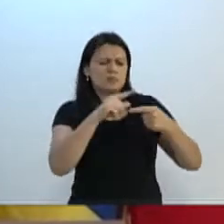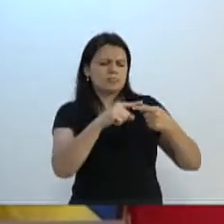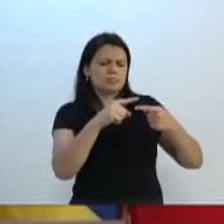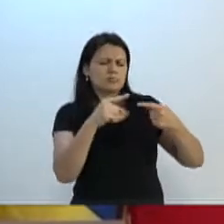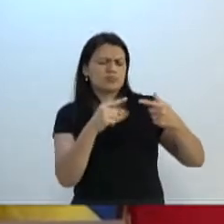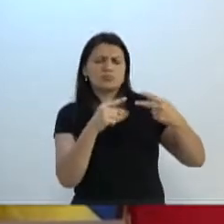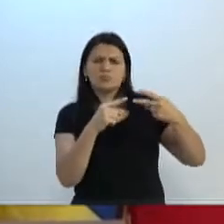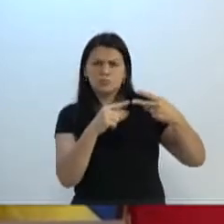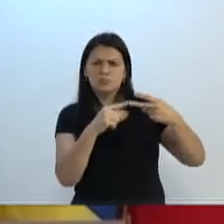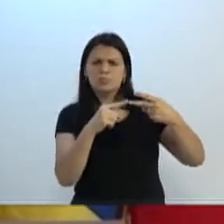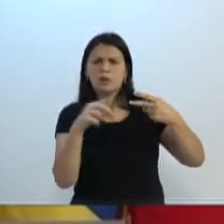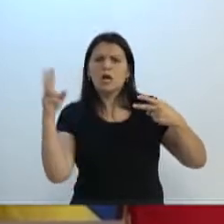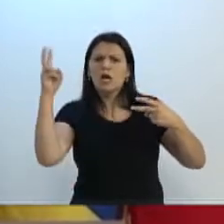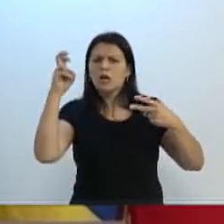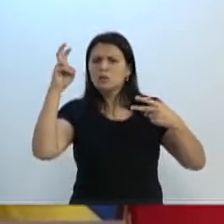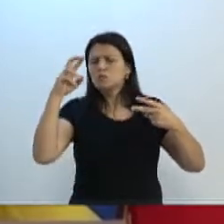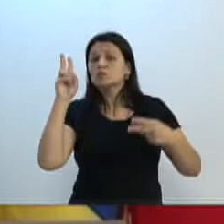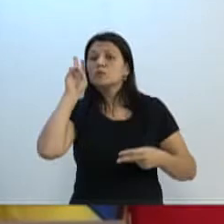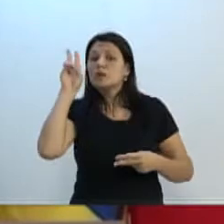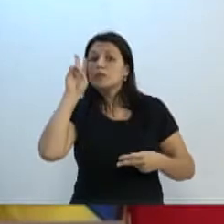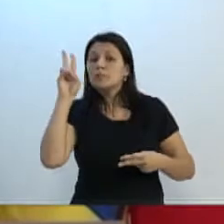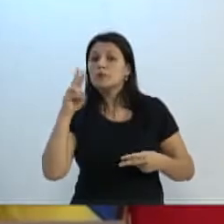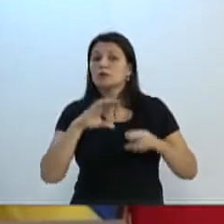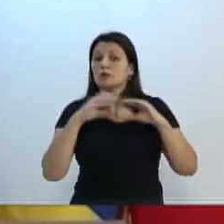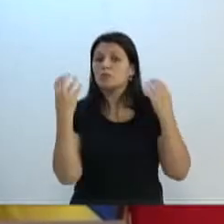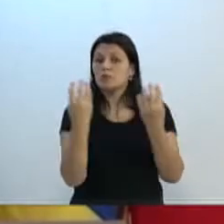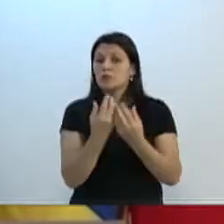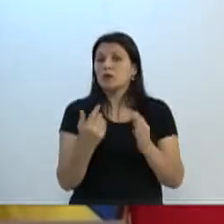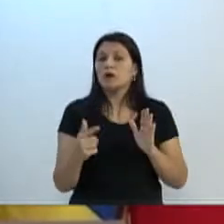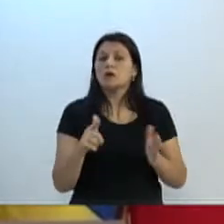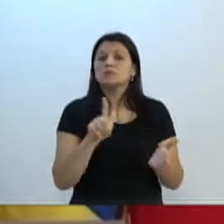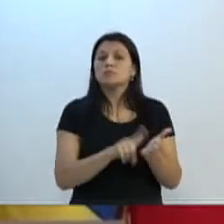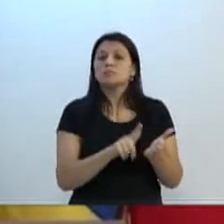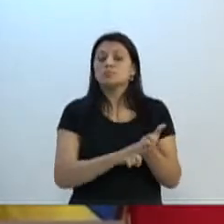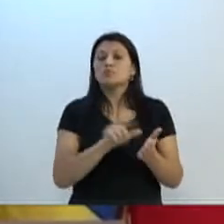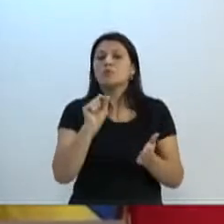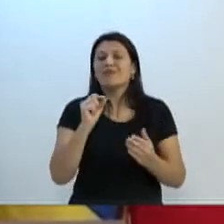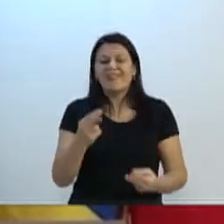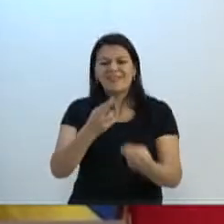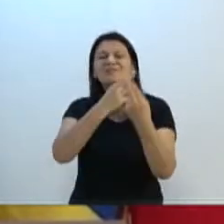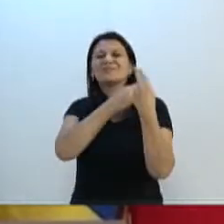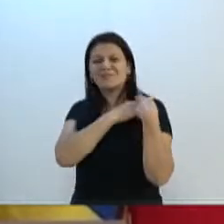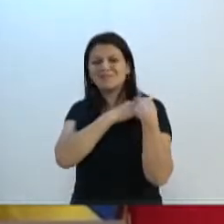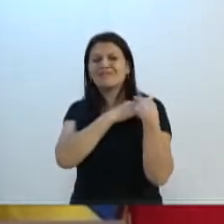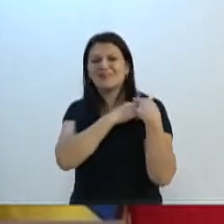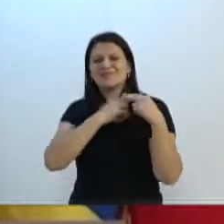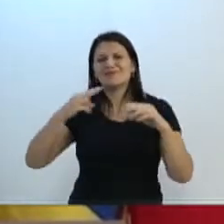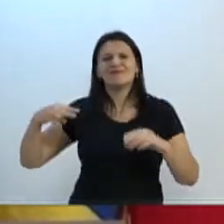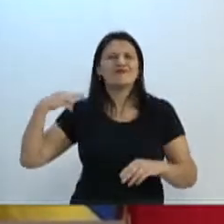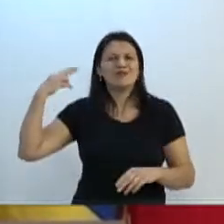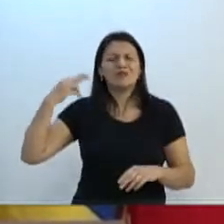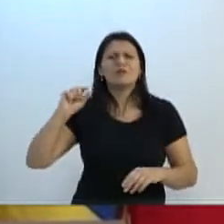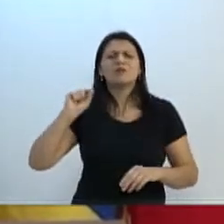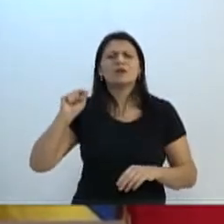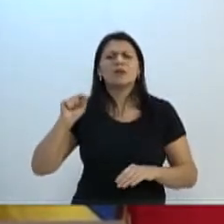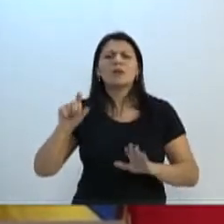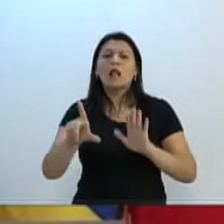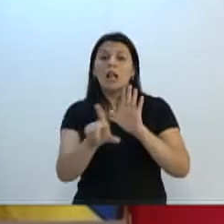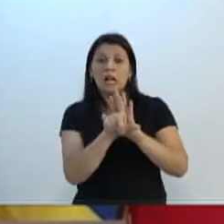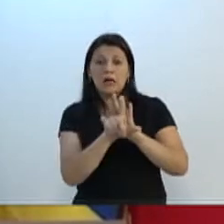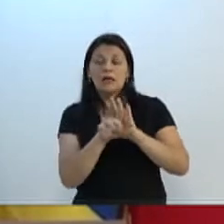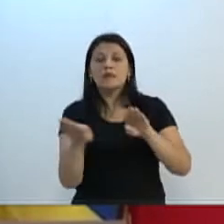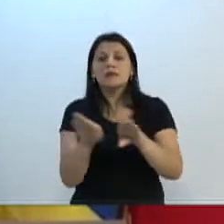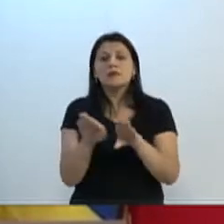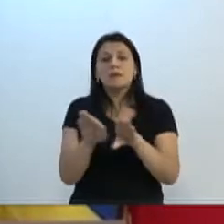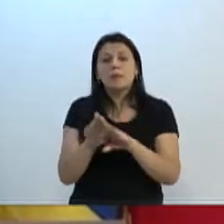lembrando à comunidade o nosso papel. O vereador, ele tem o papel de legislar e ele tem o papel de fiscalizar. É nossa missão fiscalizar.